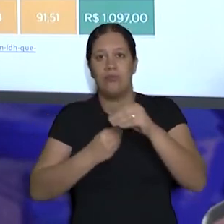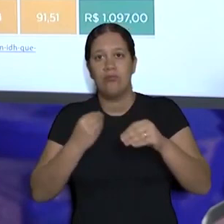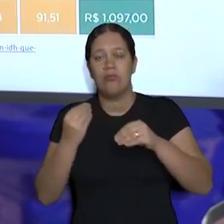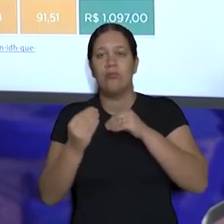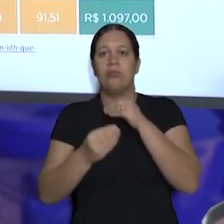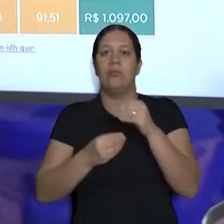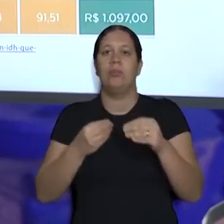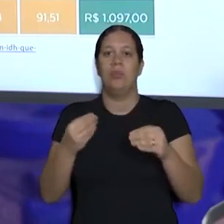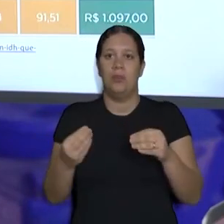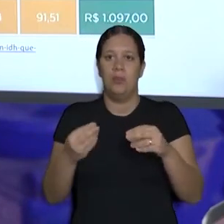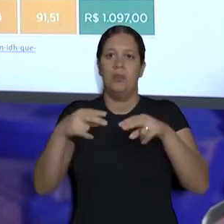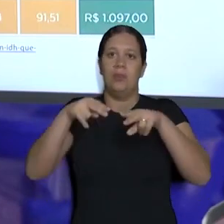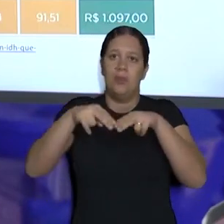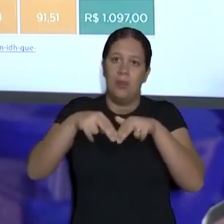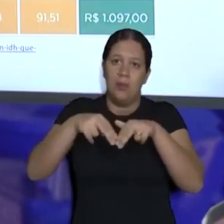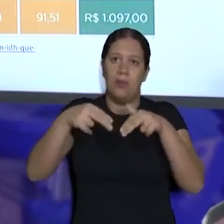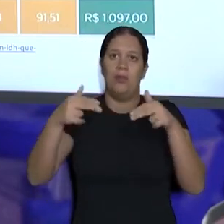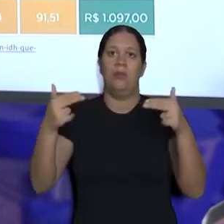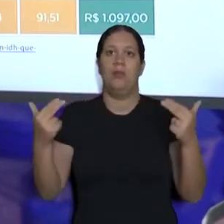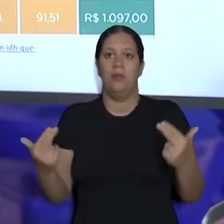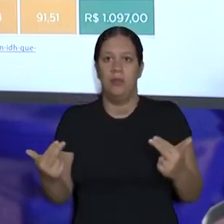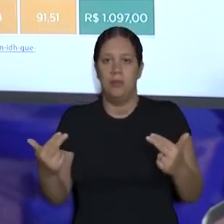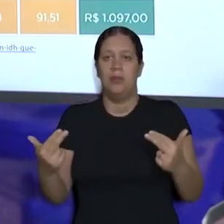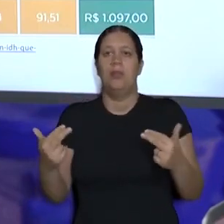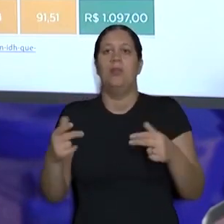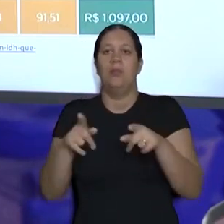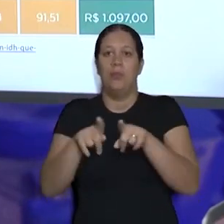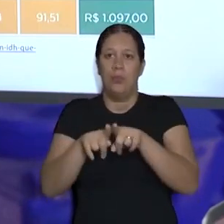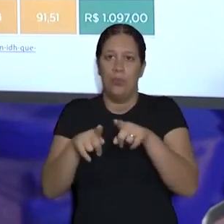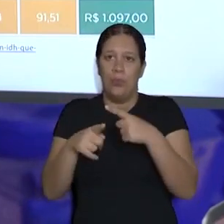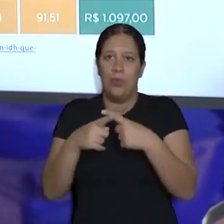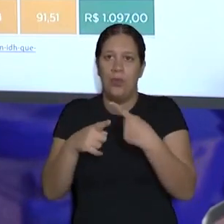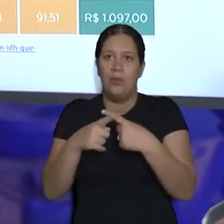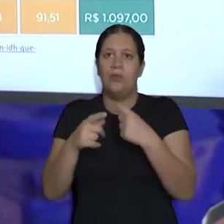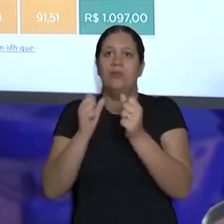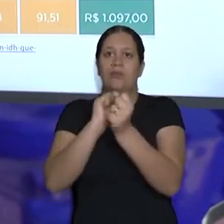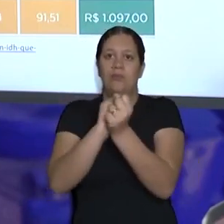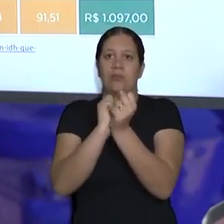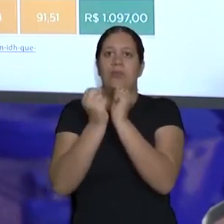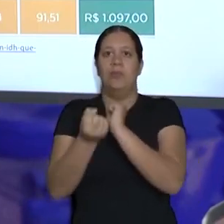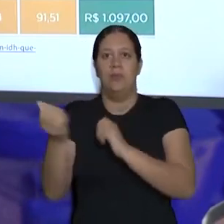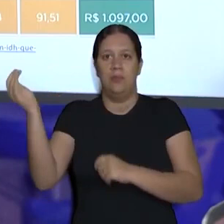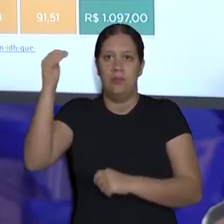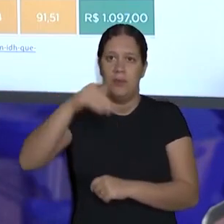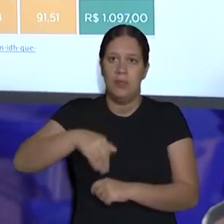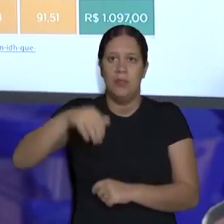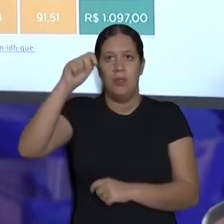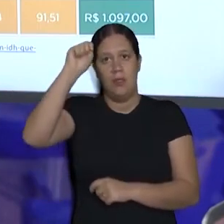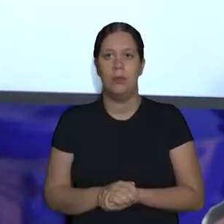étnica, através da colonização e da escravidão advinda da